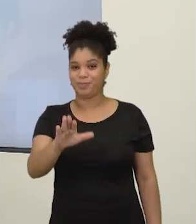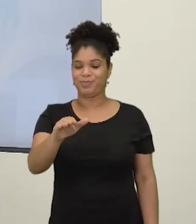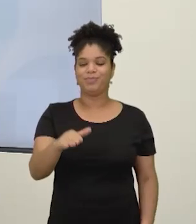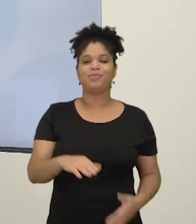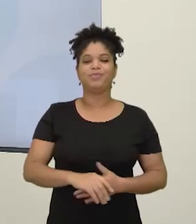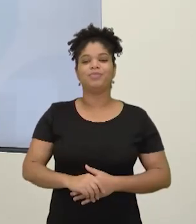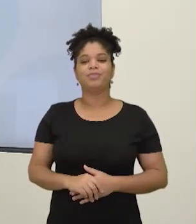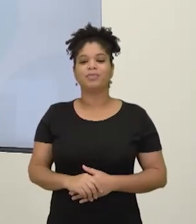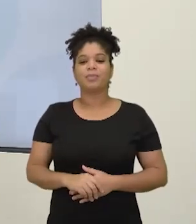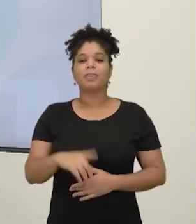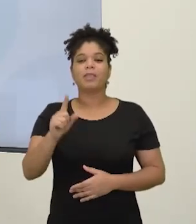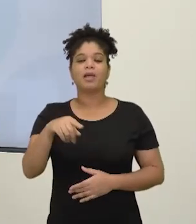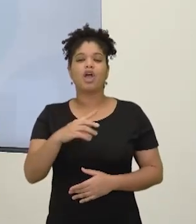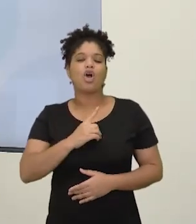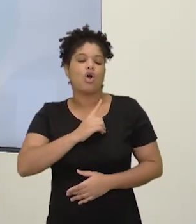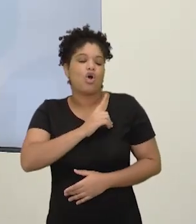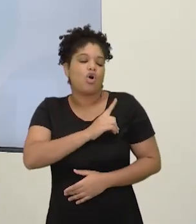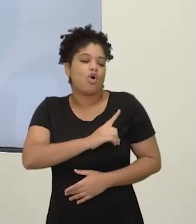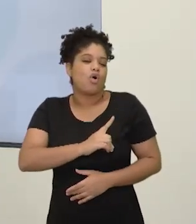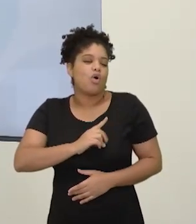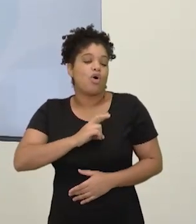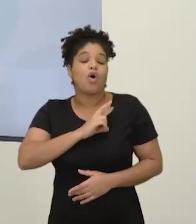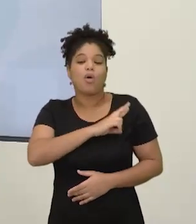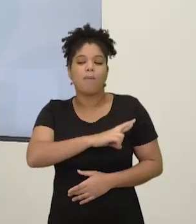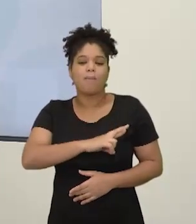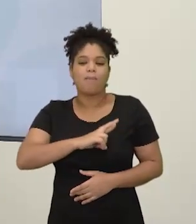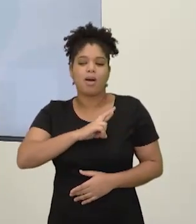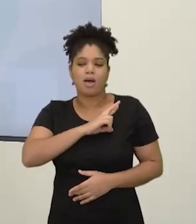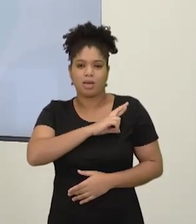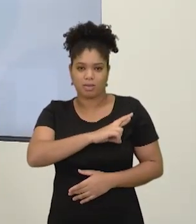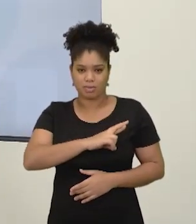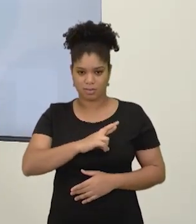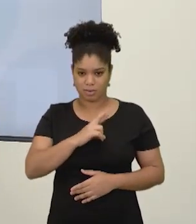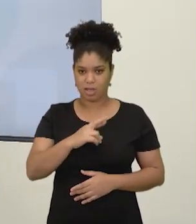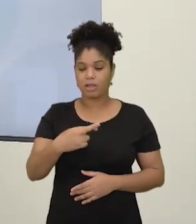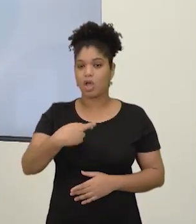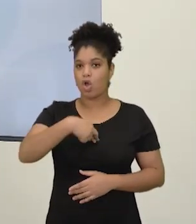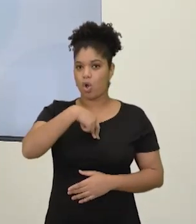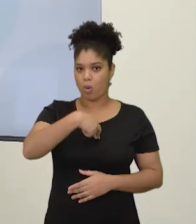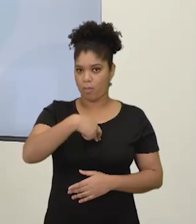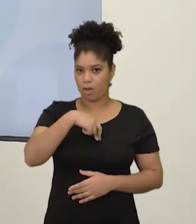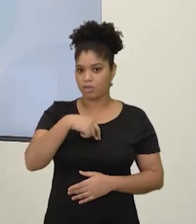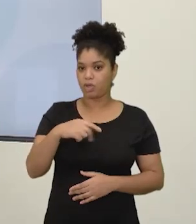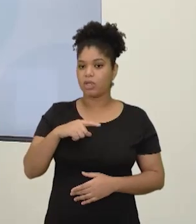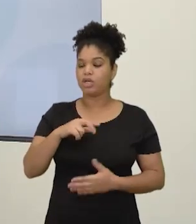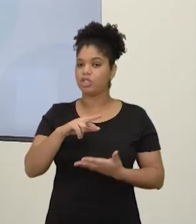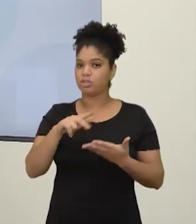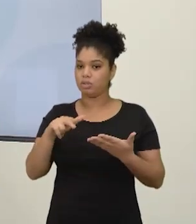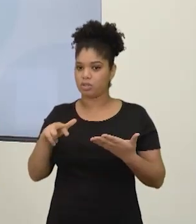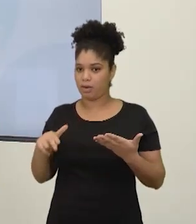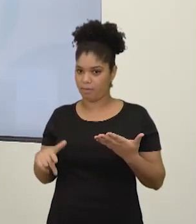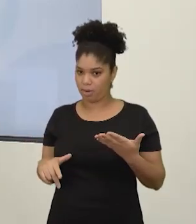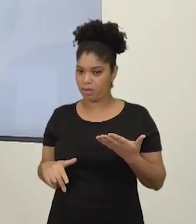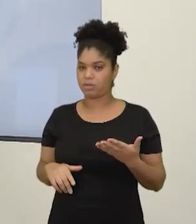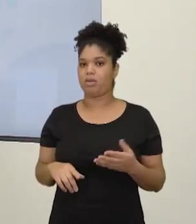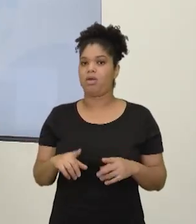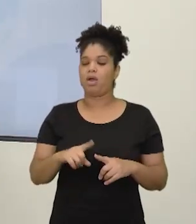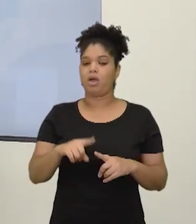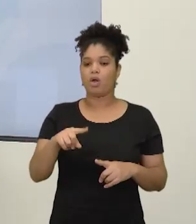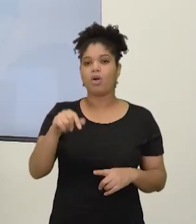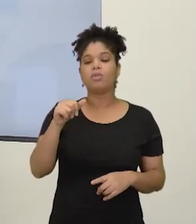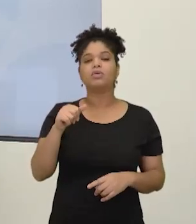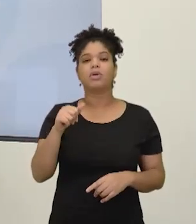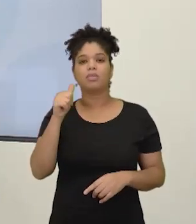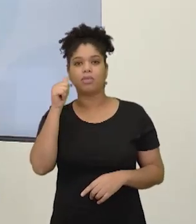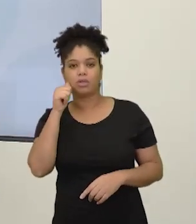romântico, existe romance realista, romance moderno, romance contemporâneo, existe romance romântico. Tem uma mulher e um